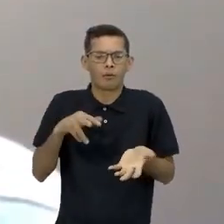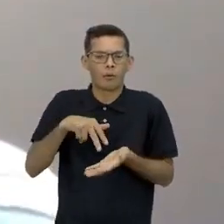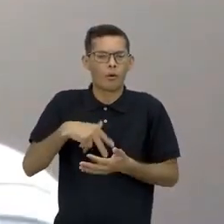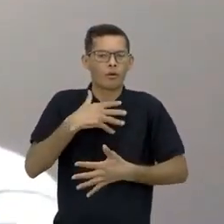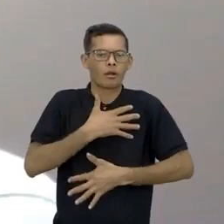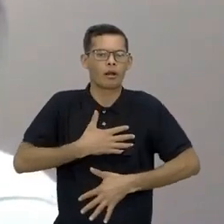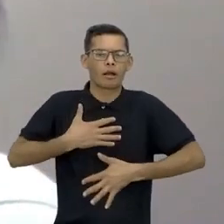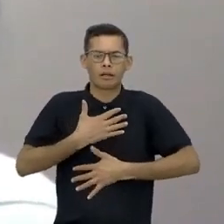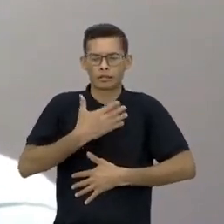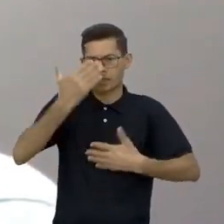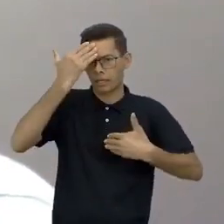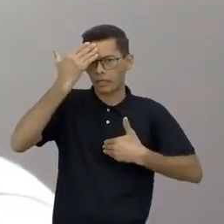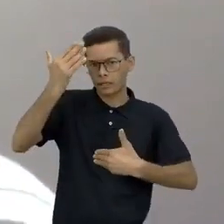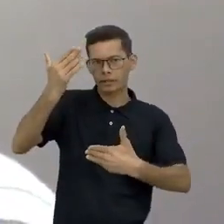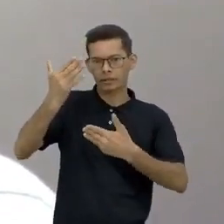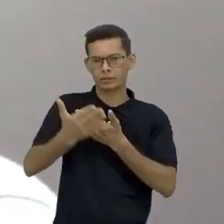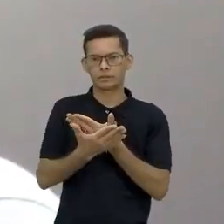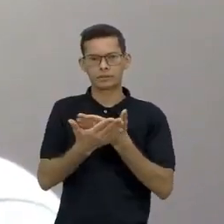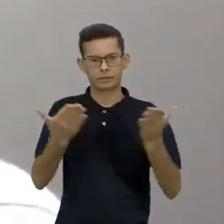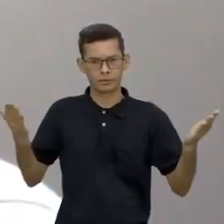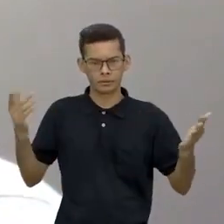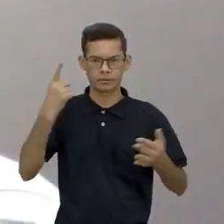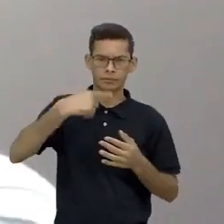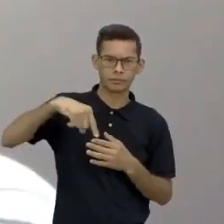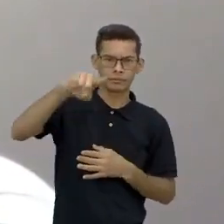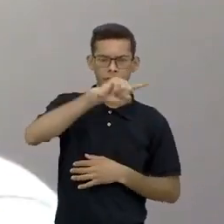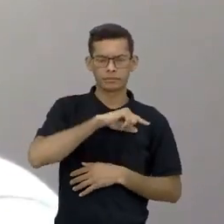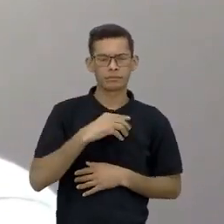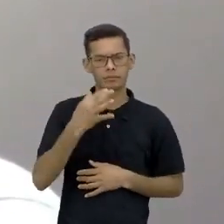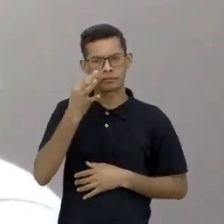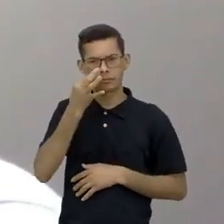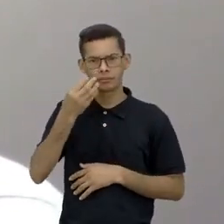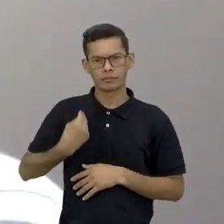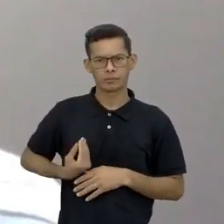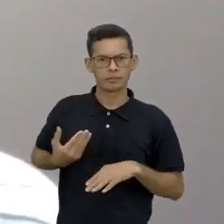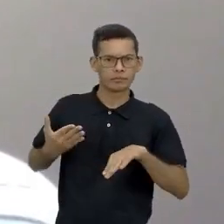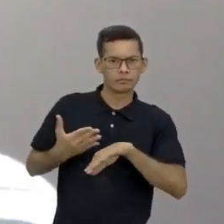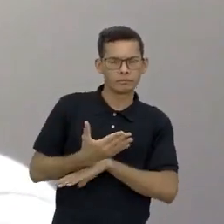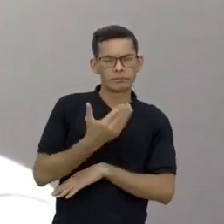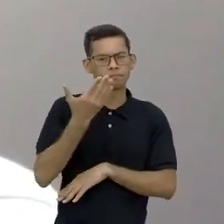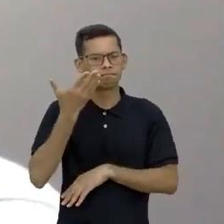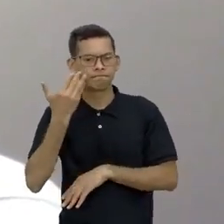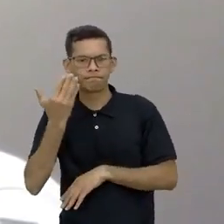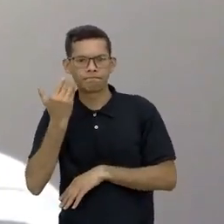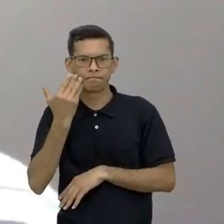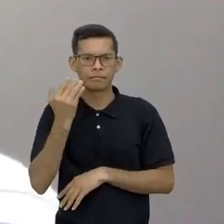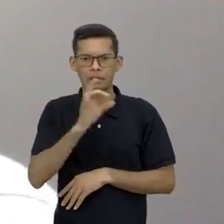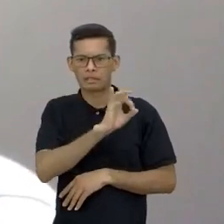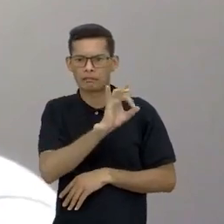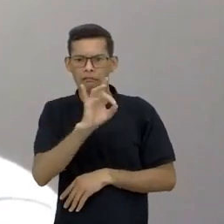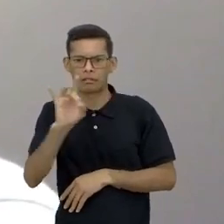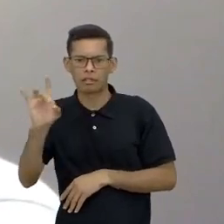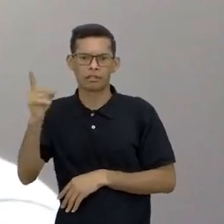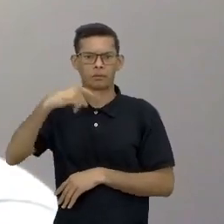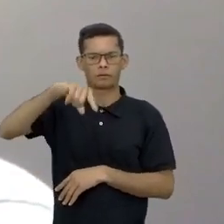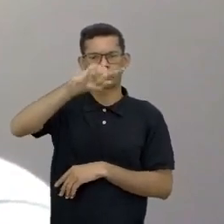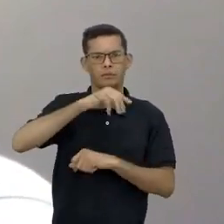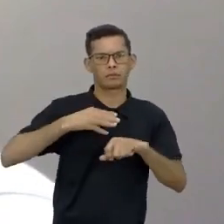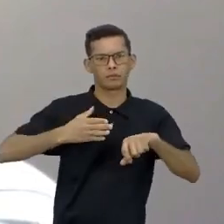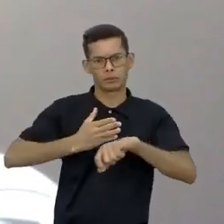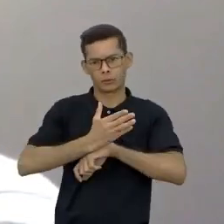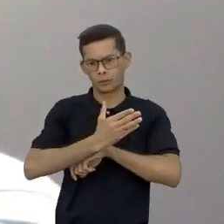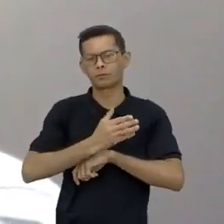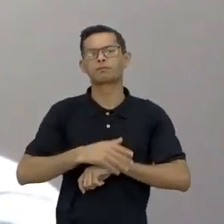de agradecer a presença, a escuta de cada uma de